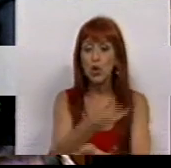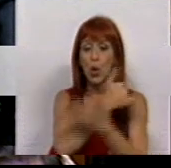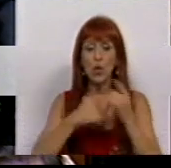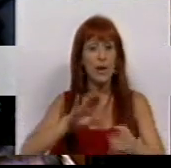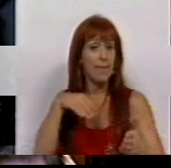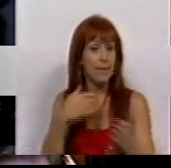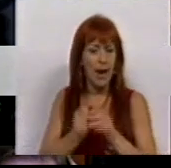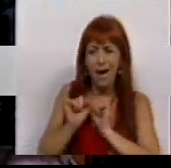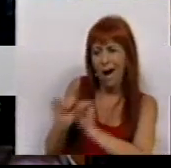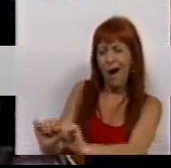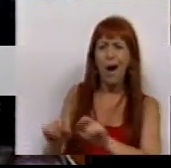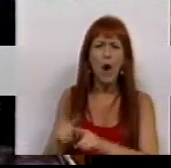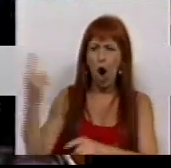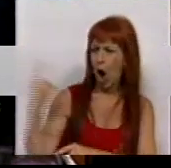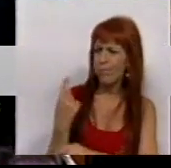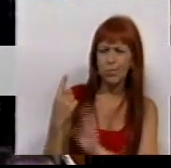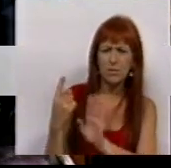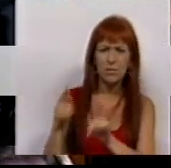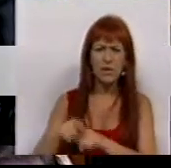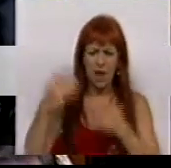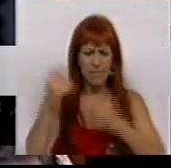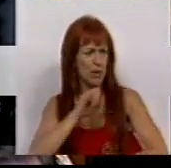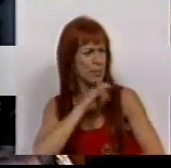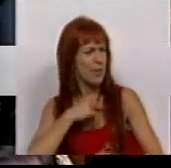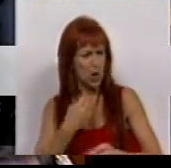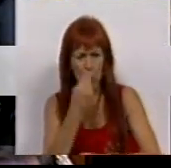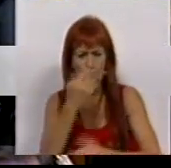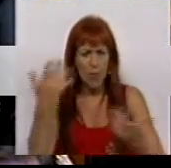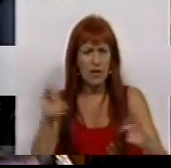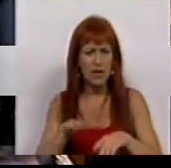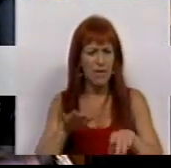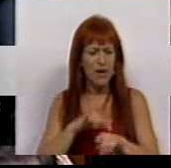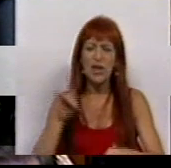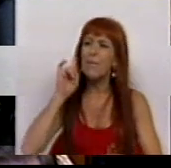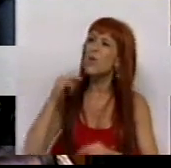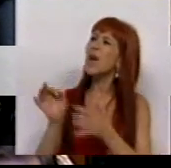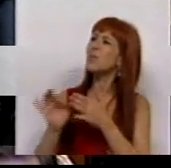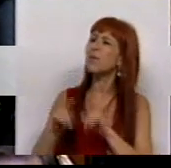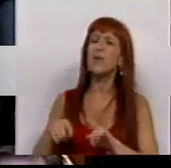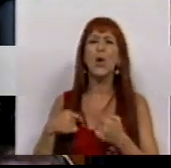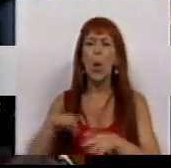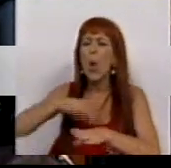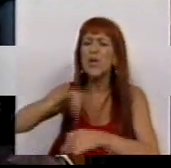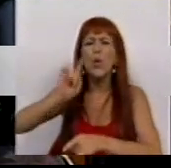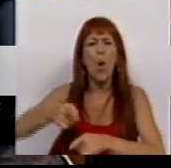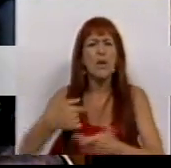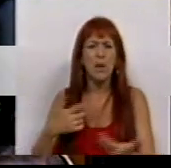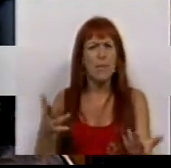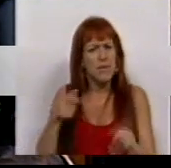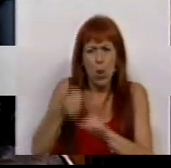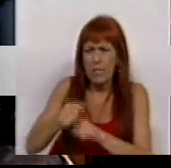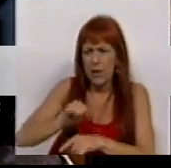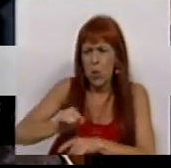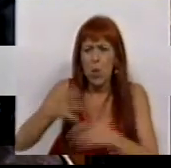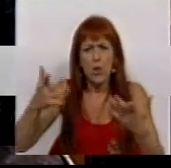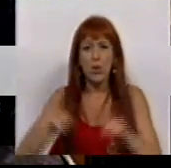que implicam a rejeição de imposições que limitem a possibilidade de consumo, fazendo prevalecer o aspecto ao conteúdo, têm de ser